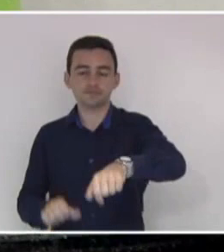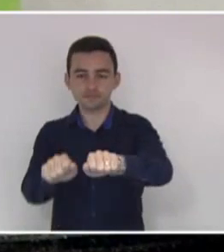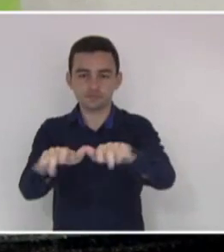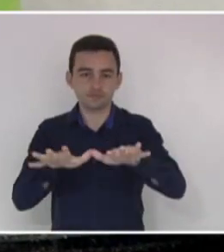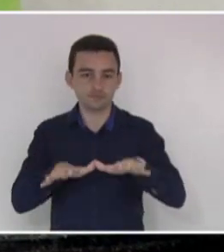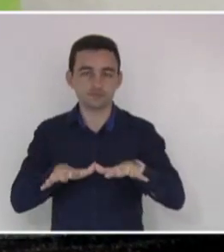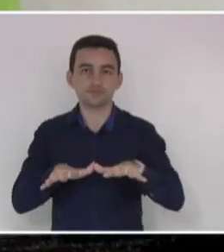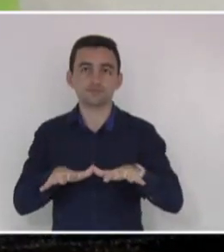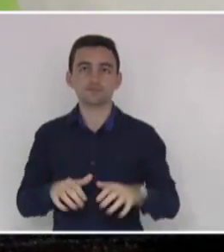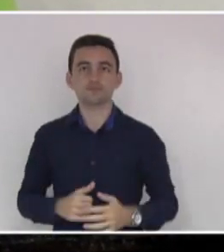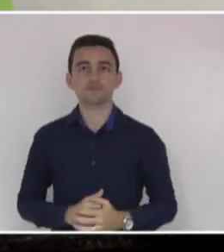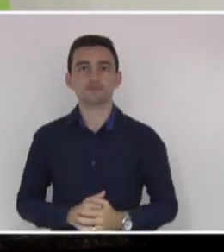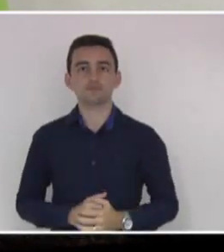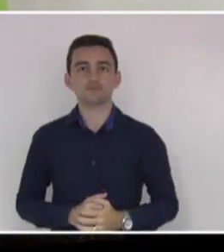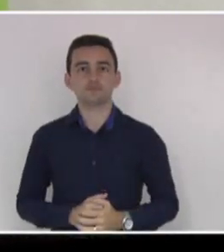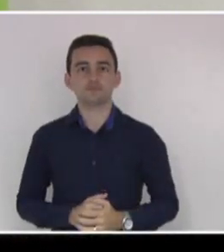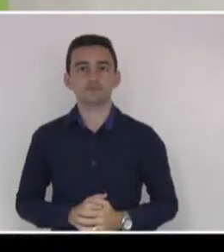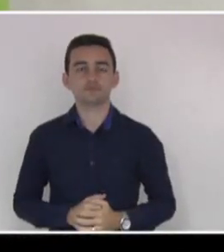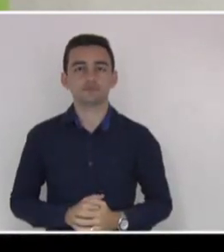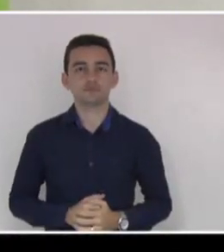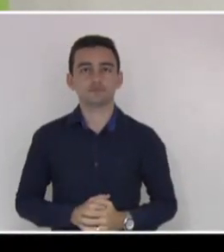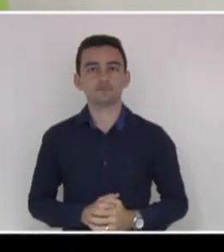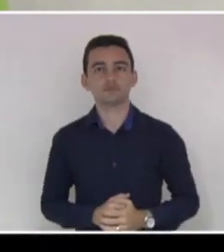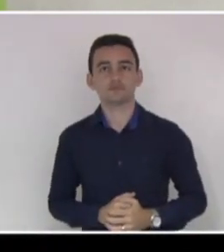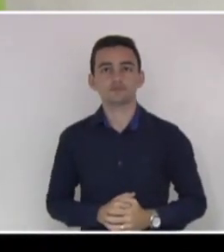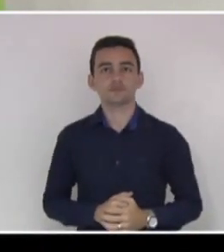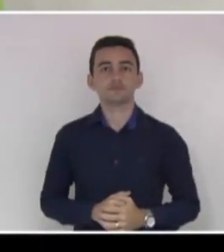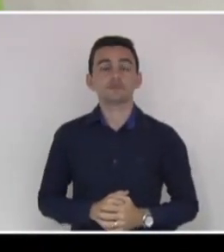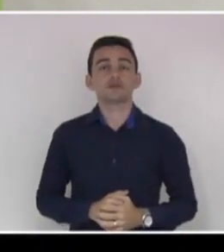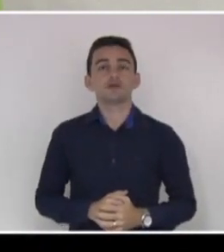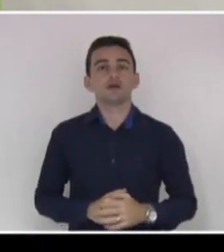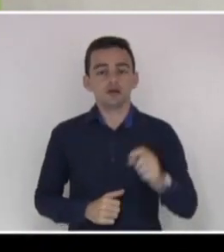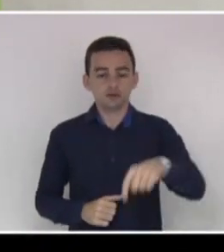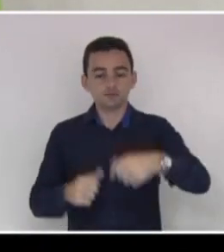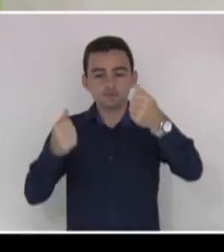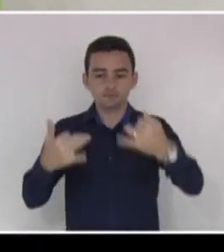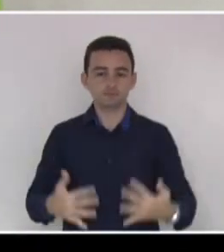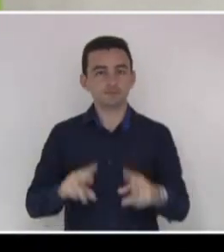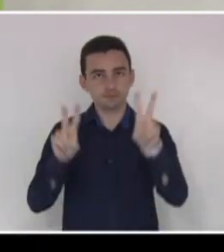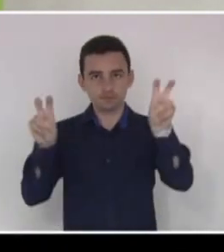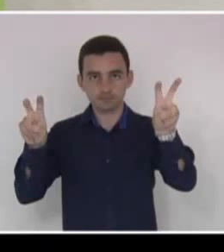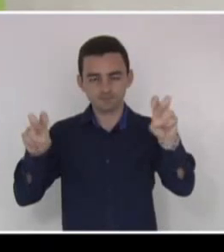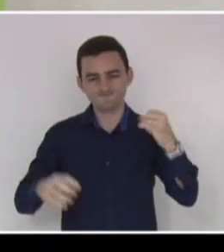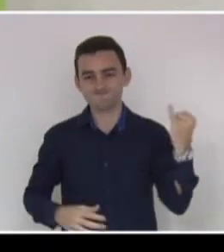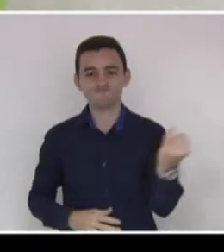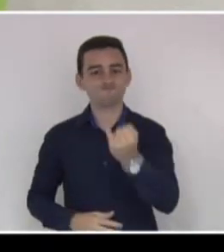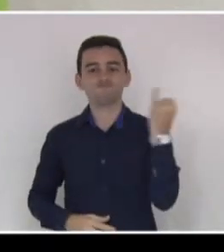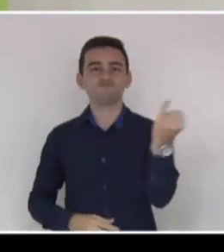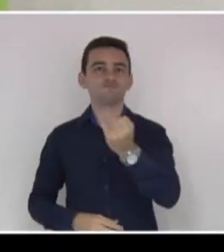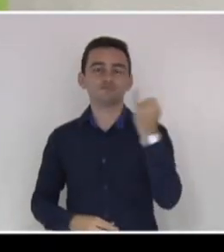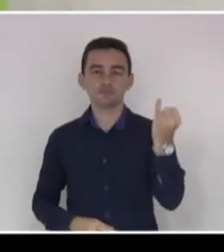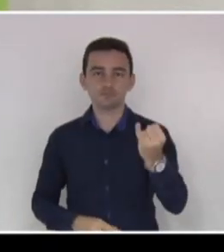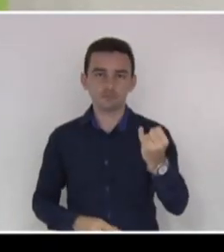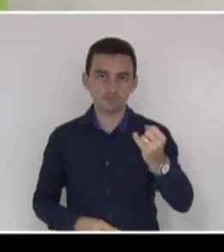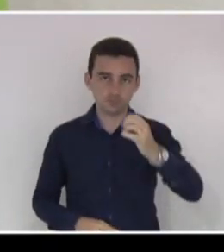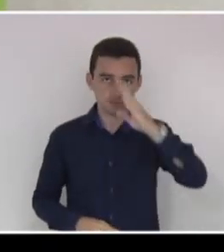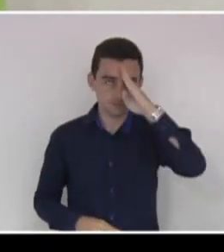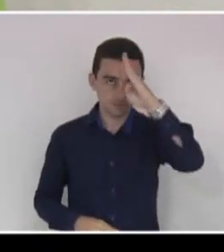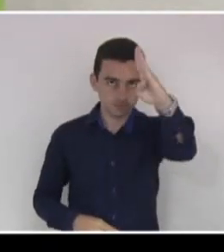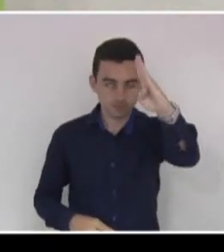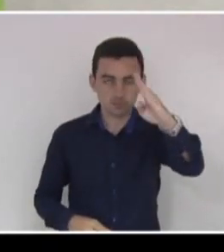vou tratar de um tema extremamente importante, sobretudo para as prefeituras brasileiras